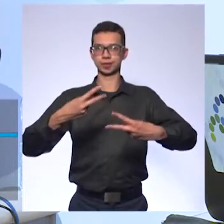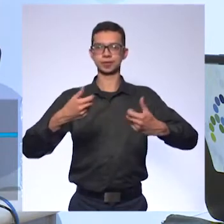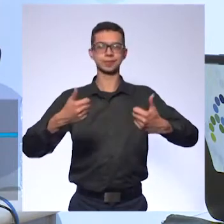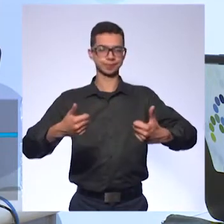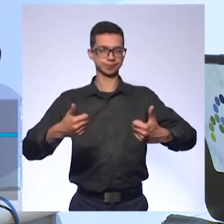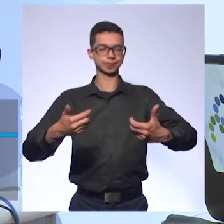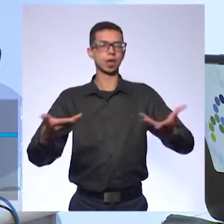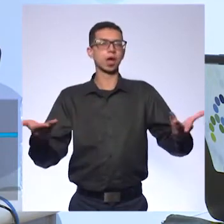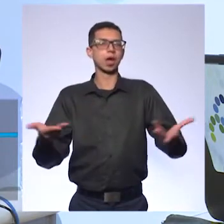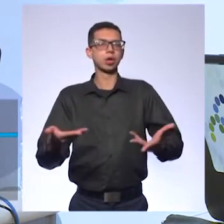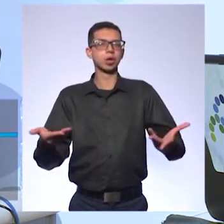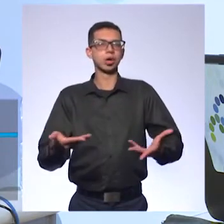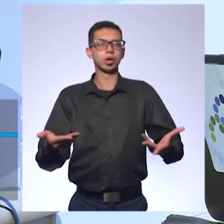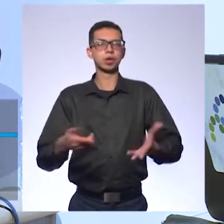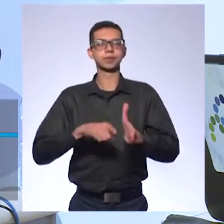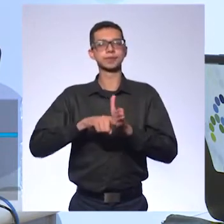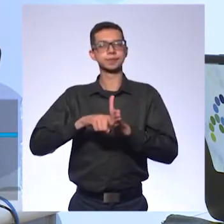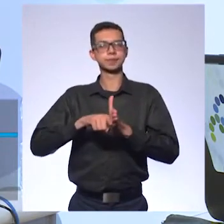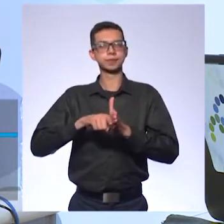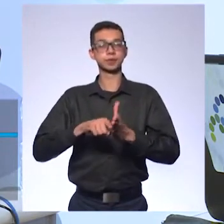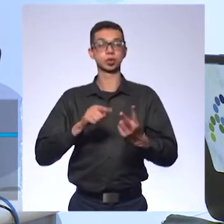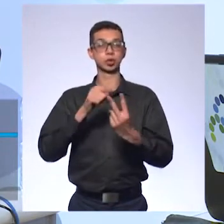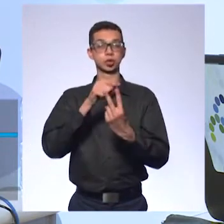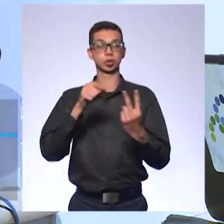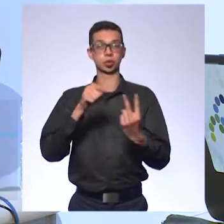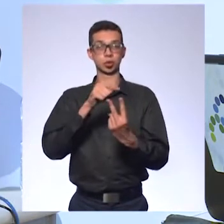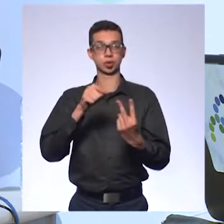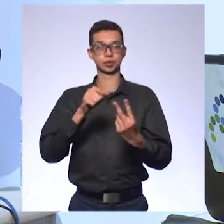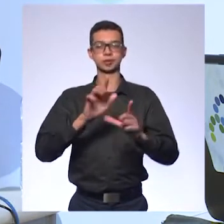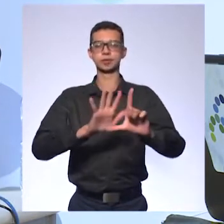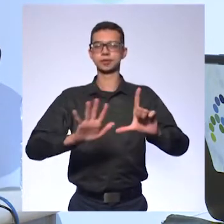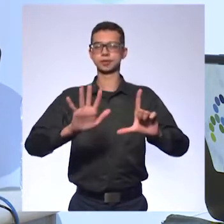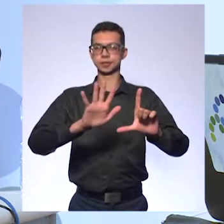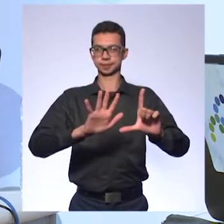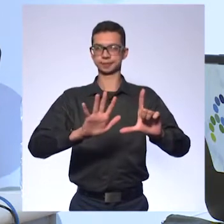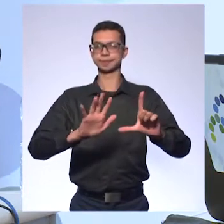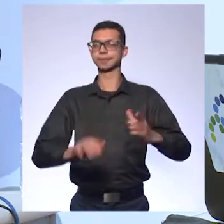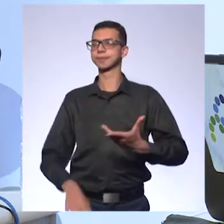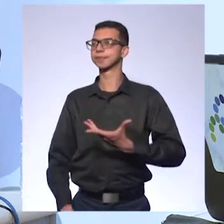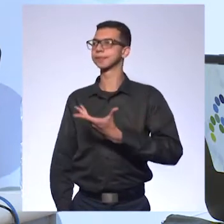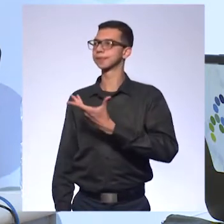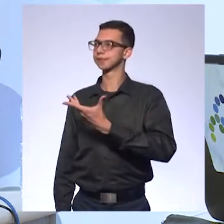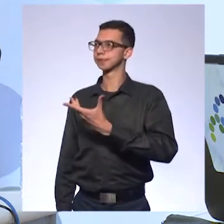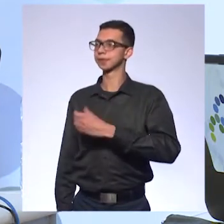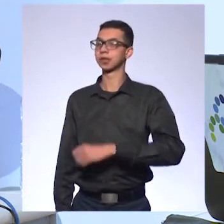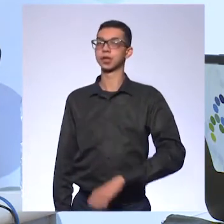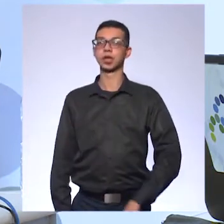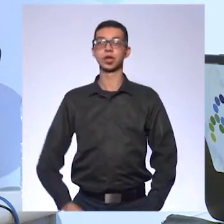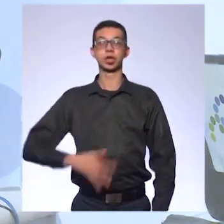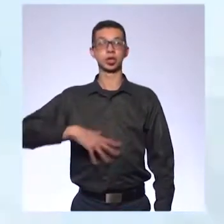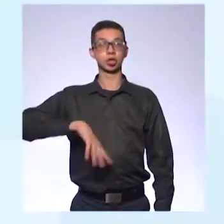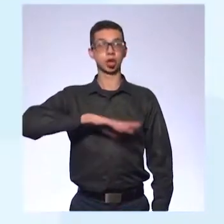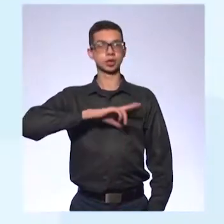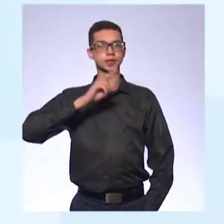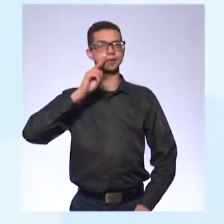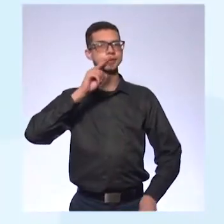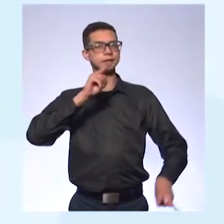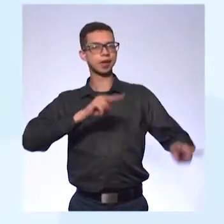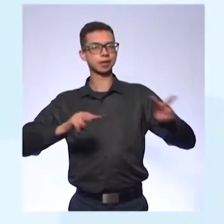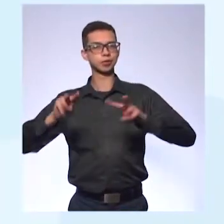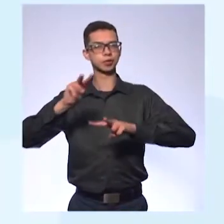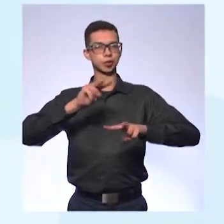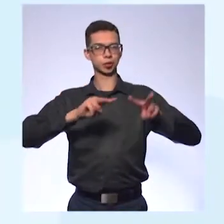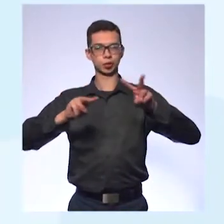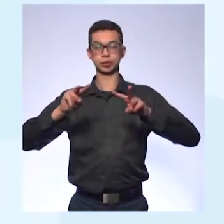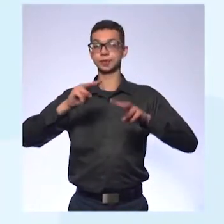uma sondagem, são 2 questões que vão ficar na tela para vocês. Vamos fazer a leitura conjuntamente e